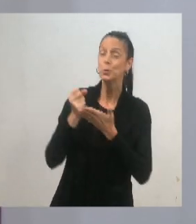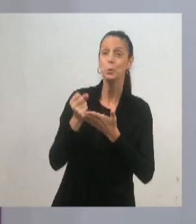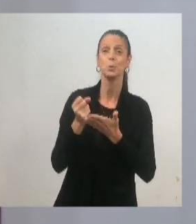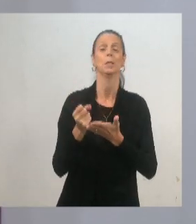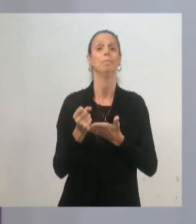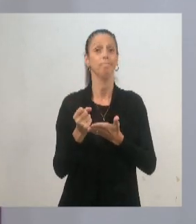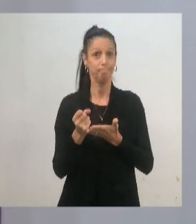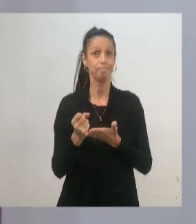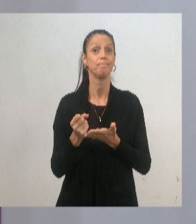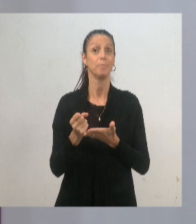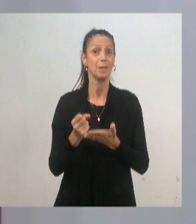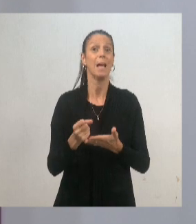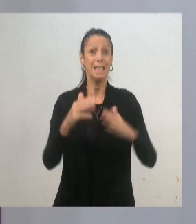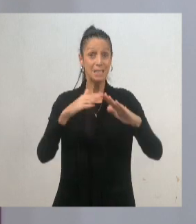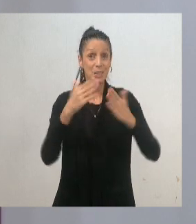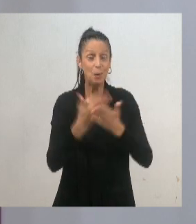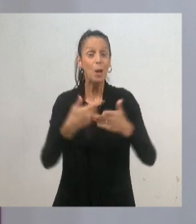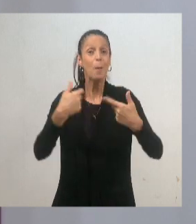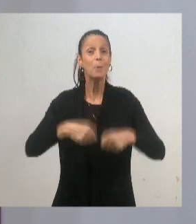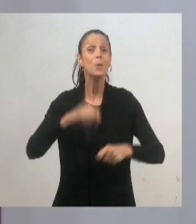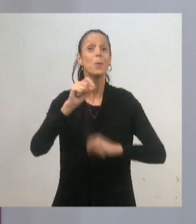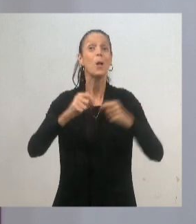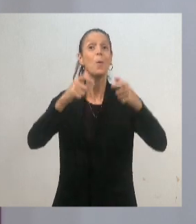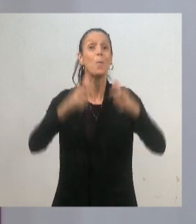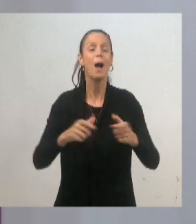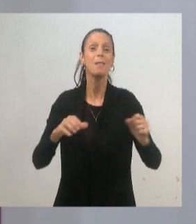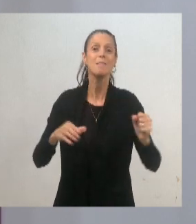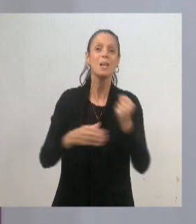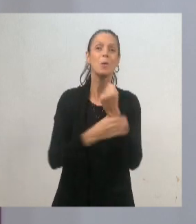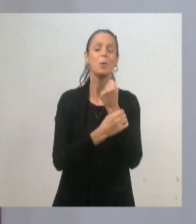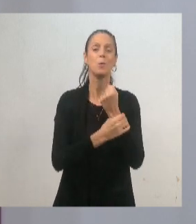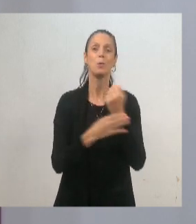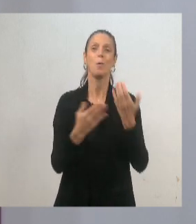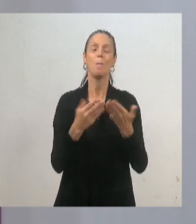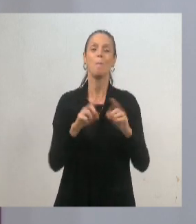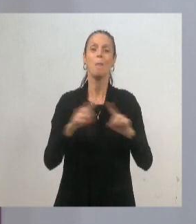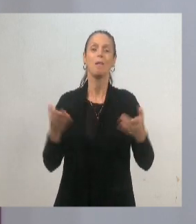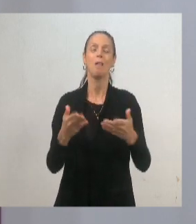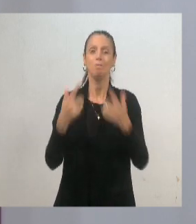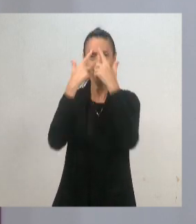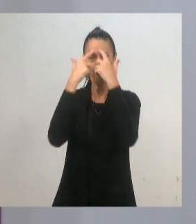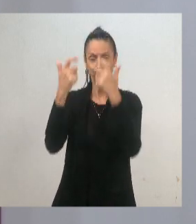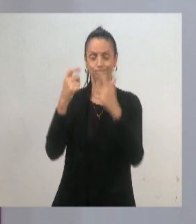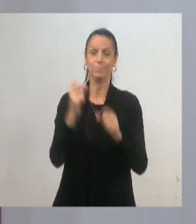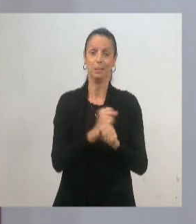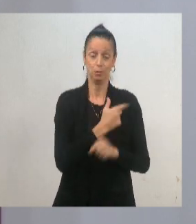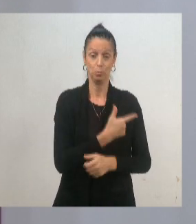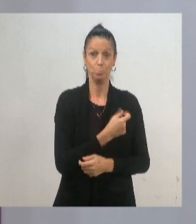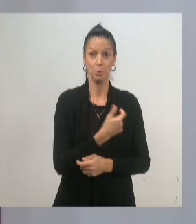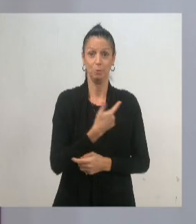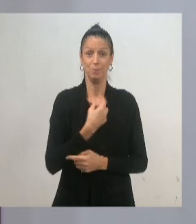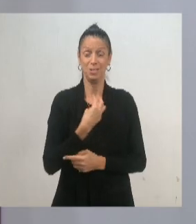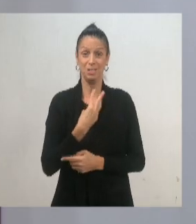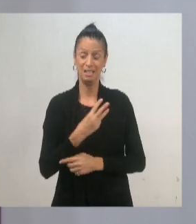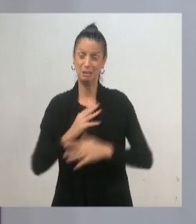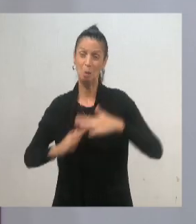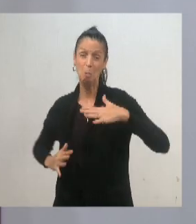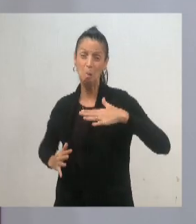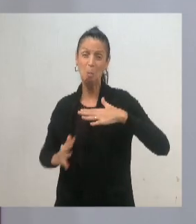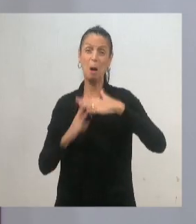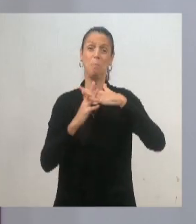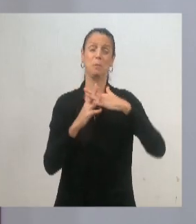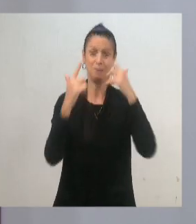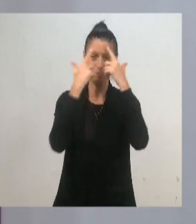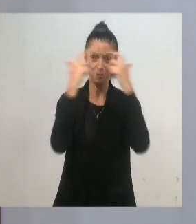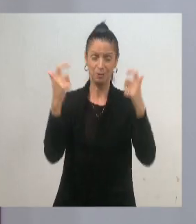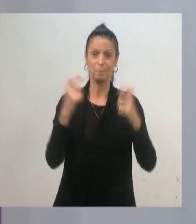locais seguros e de aprendizado. Nos últimos anos, 2023 registrou o ápice de casos.